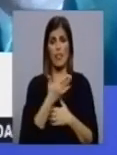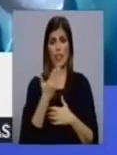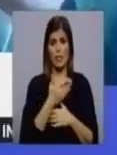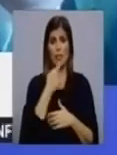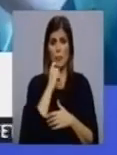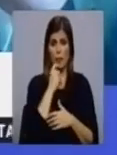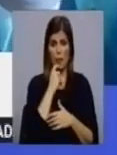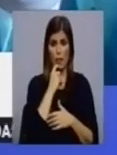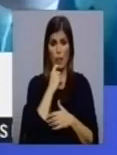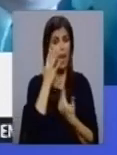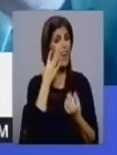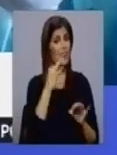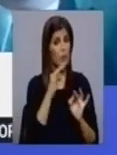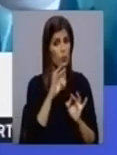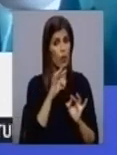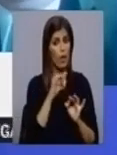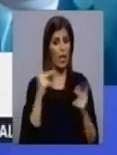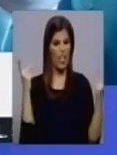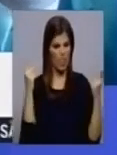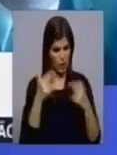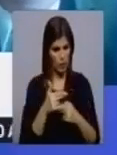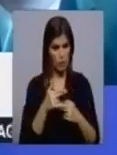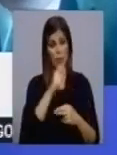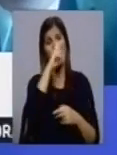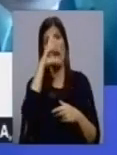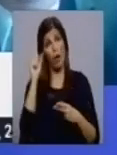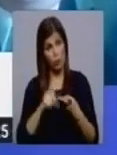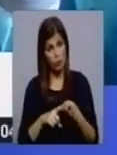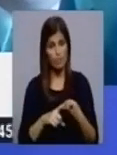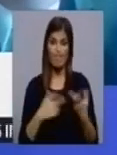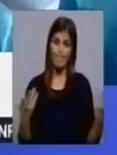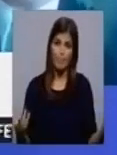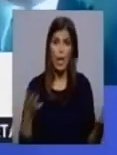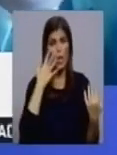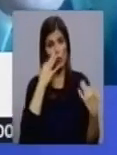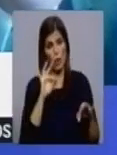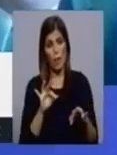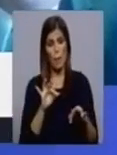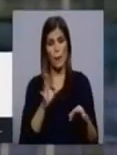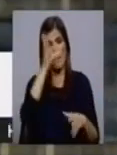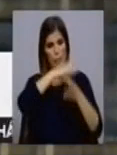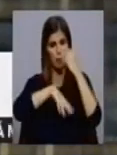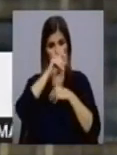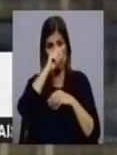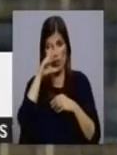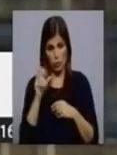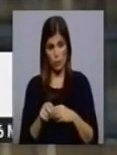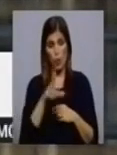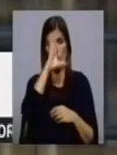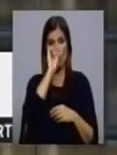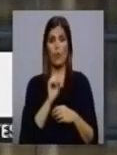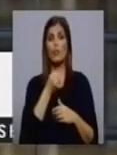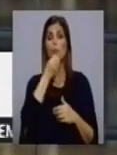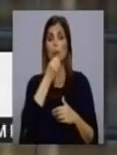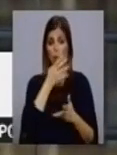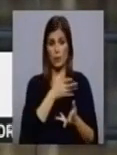abril. É natural que haja críticas, que é natural que haja erros, é natural que aprendamos também com esses erros. O Governo